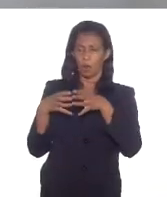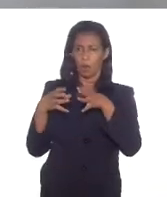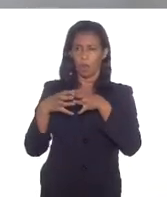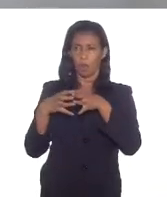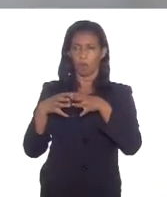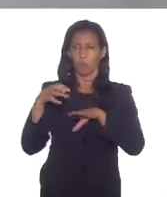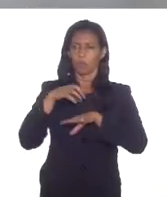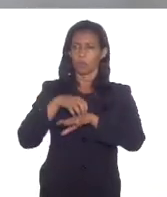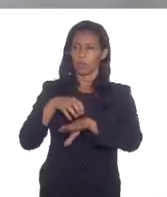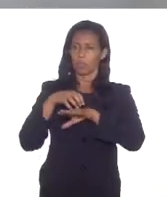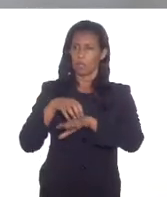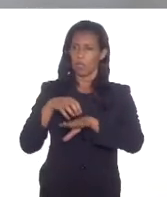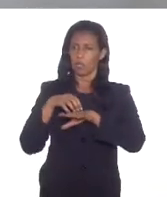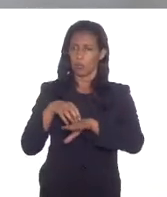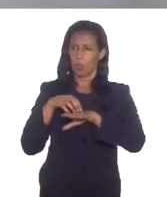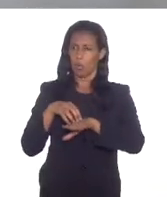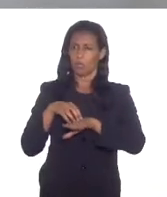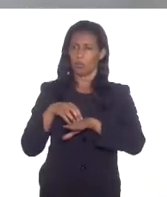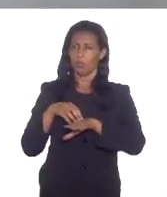uma notificação à ANAC,